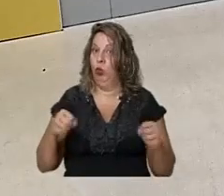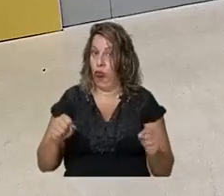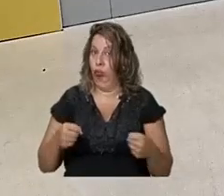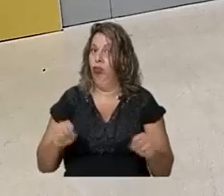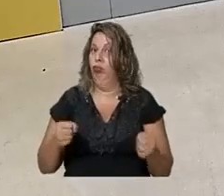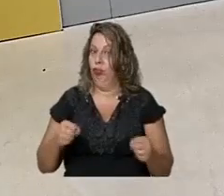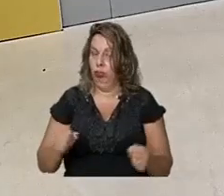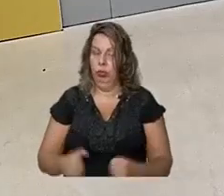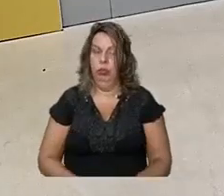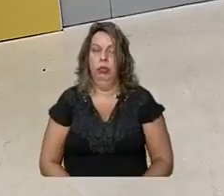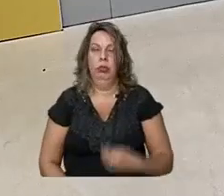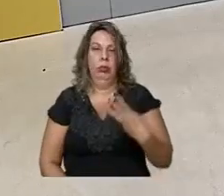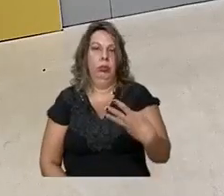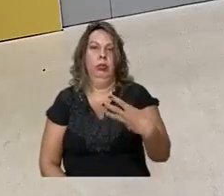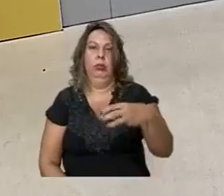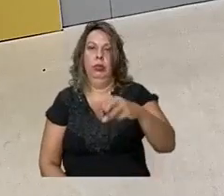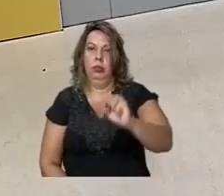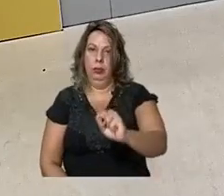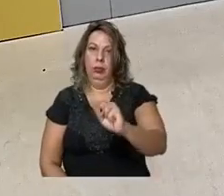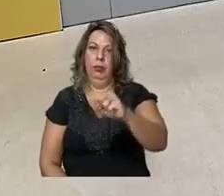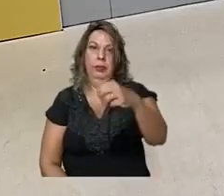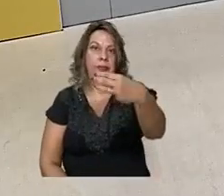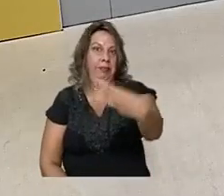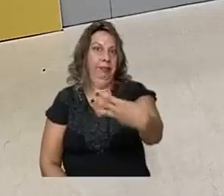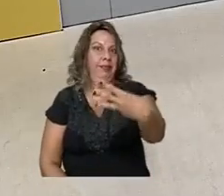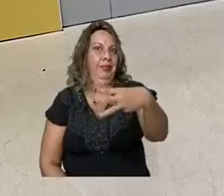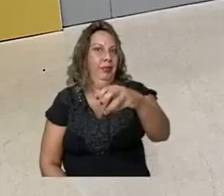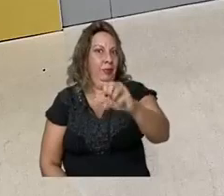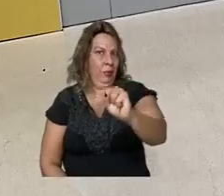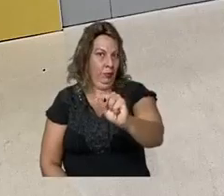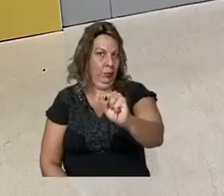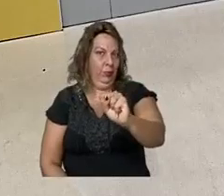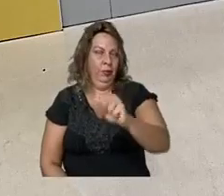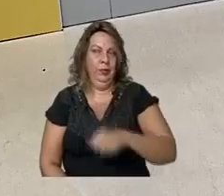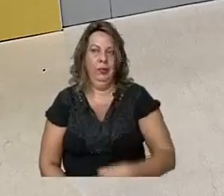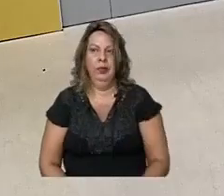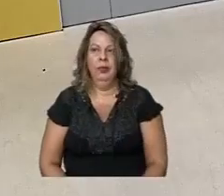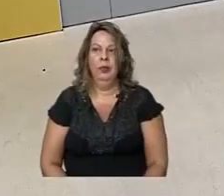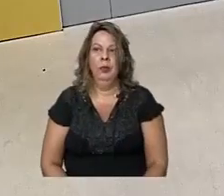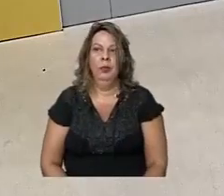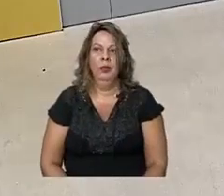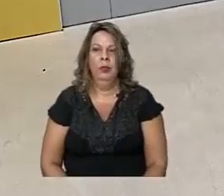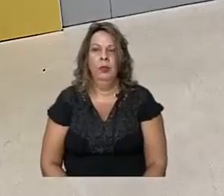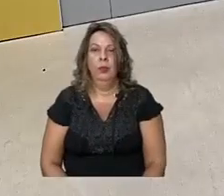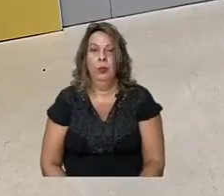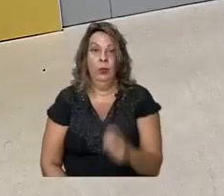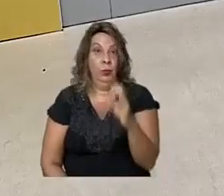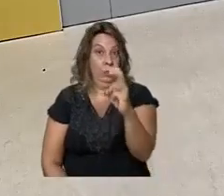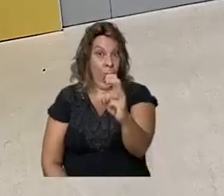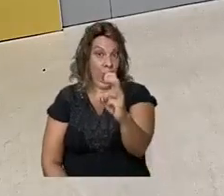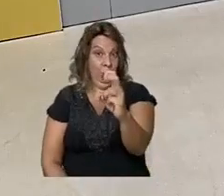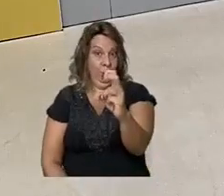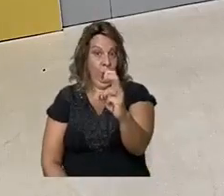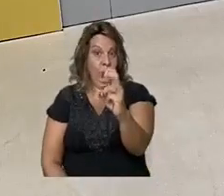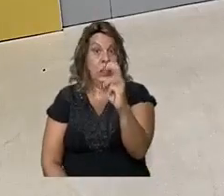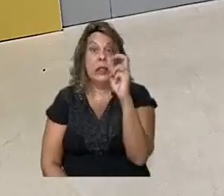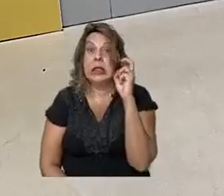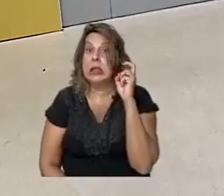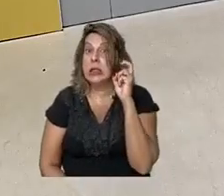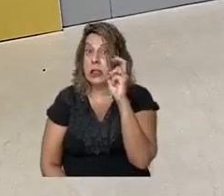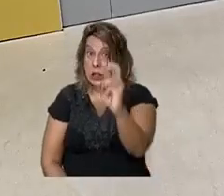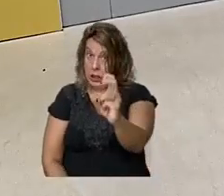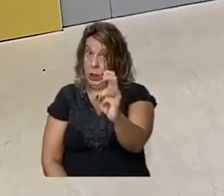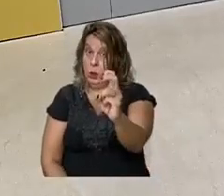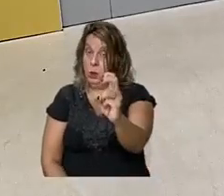Marque 38, 38, 38. 38 subiu e saiu. E agora temos o 5